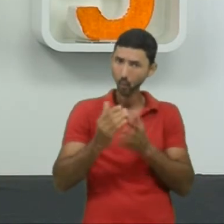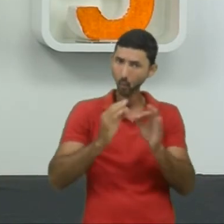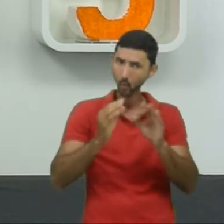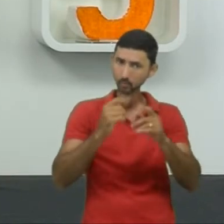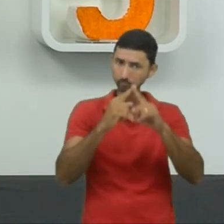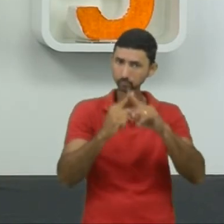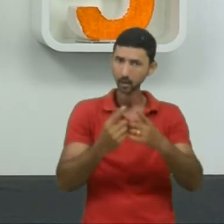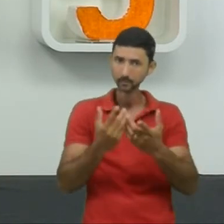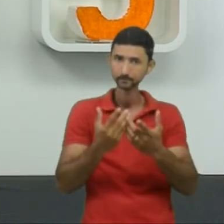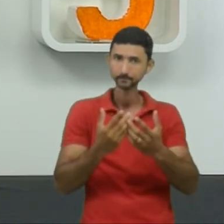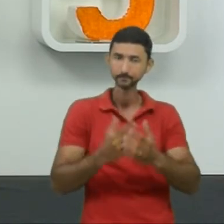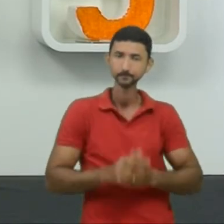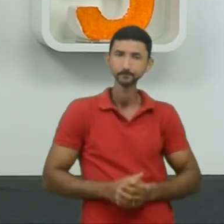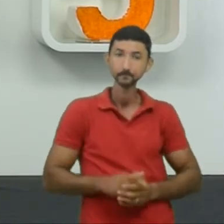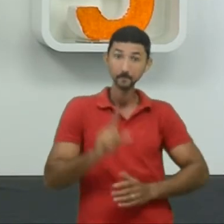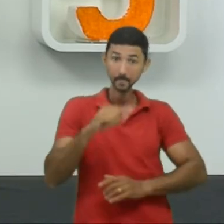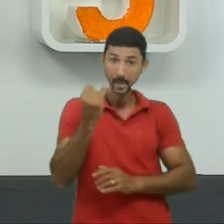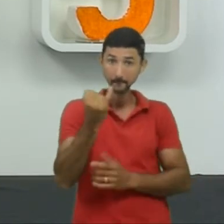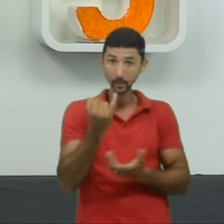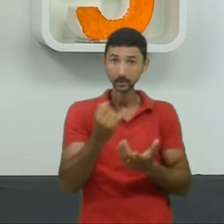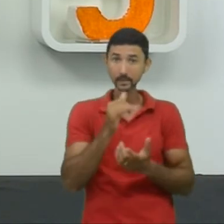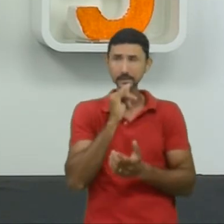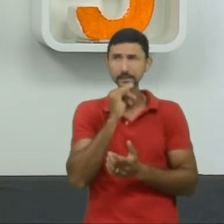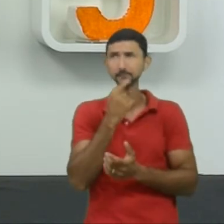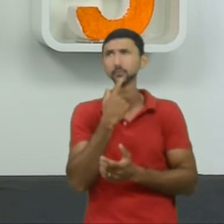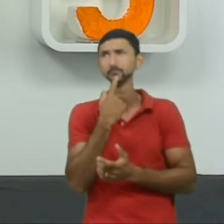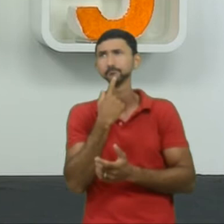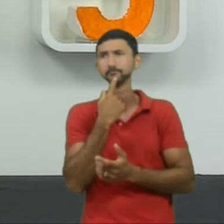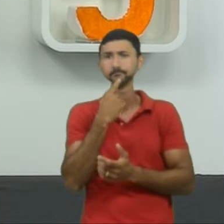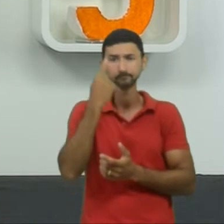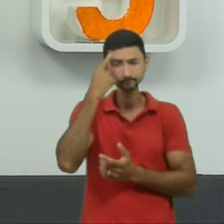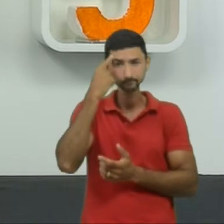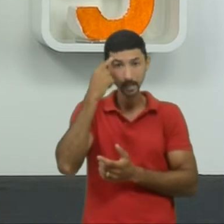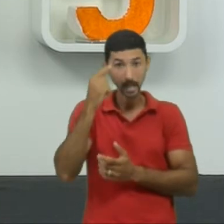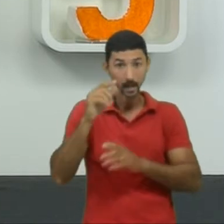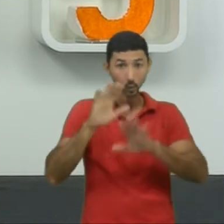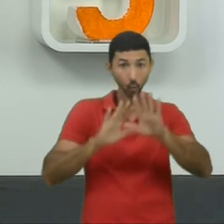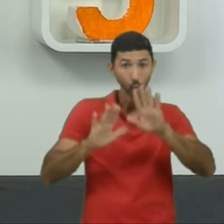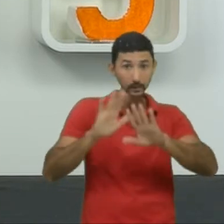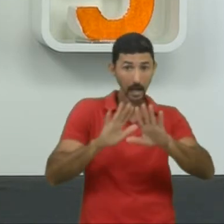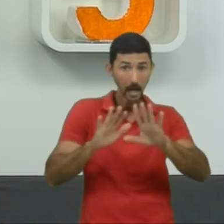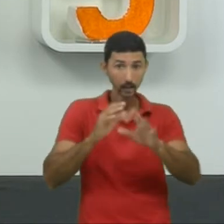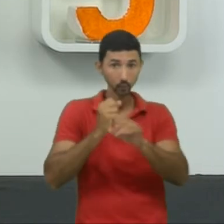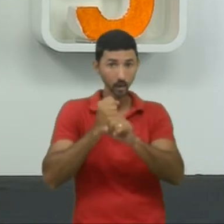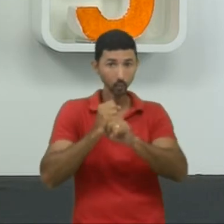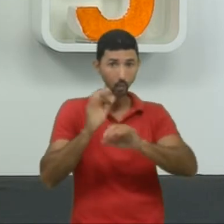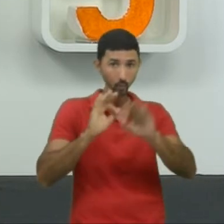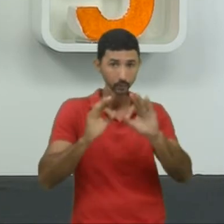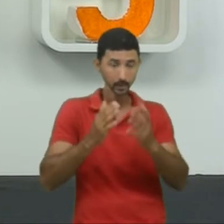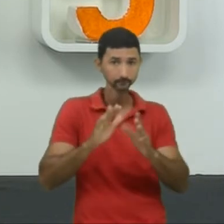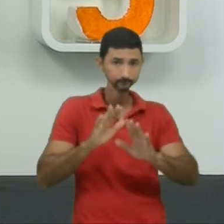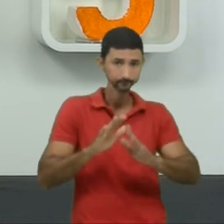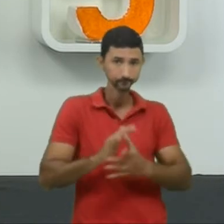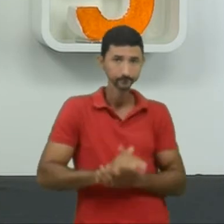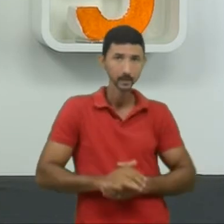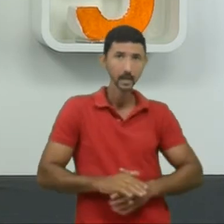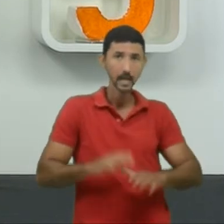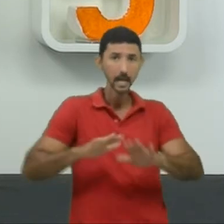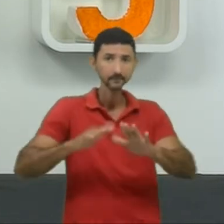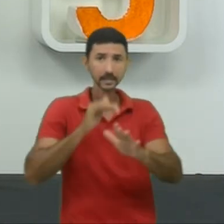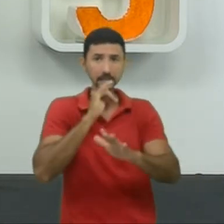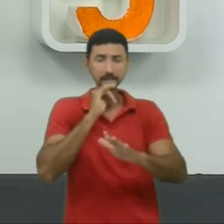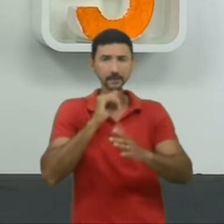da contagem. É importante apenas ter alguns cuidados em algumas situações, certo? Porque tem